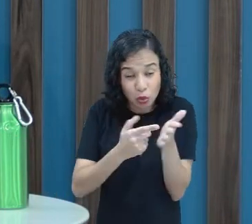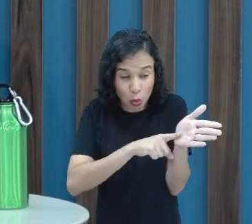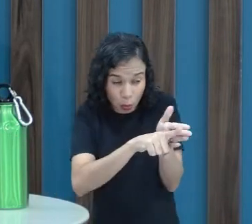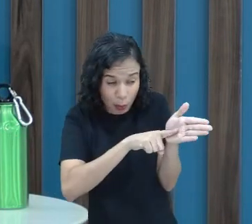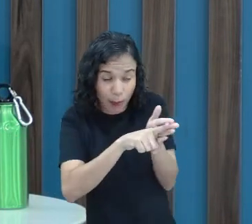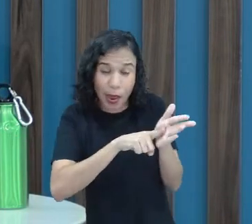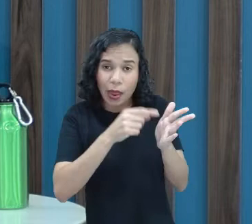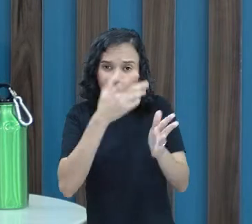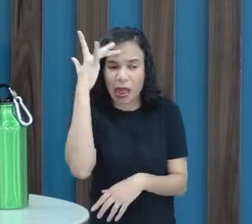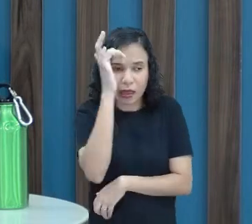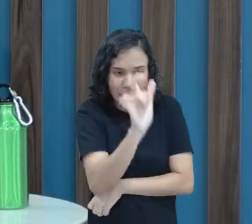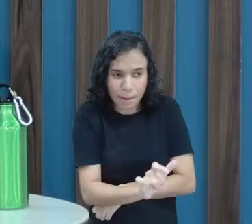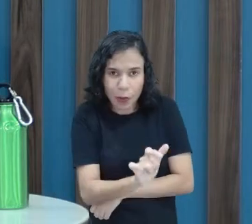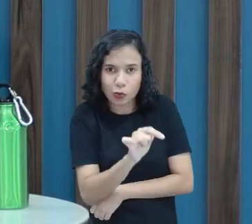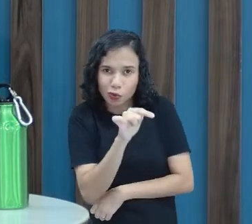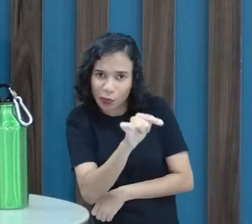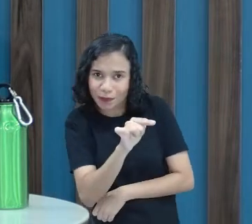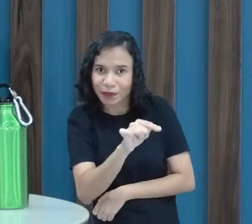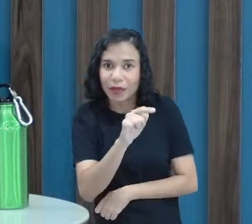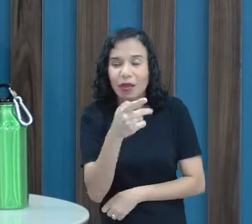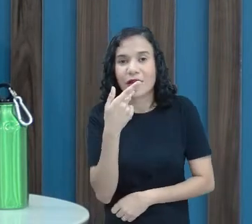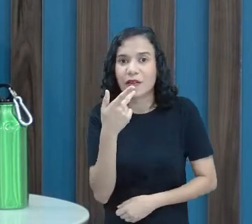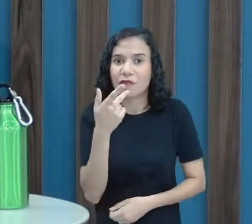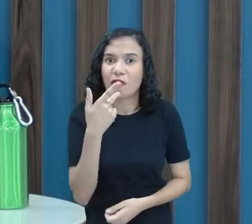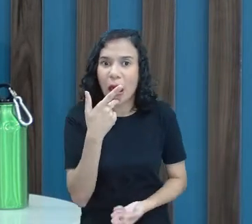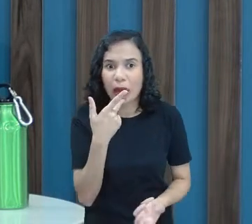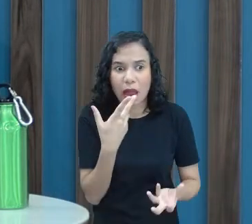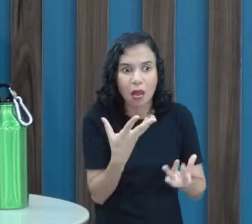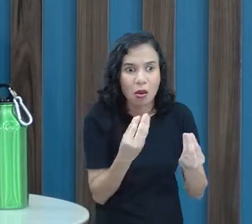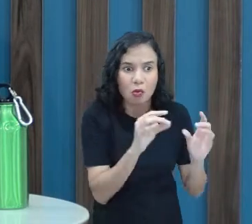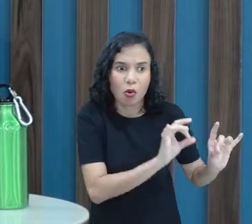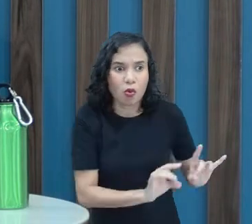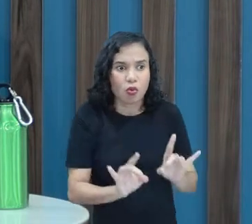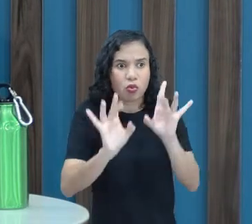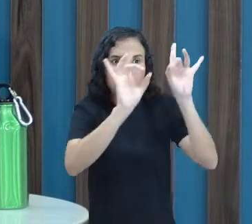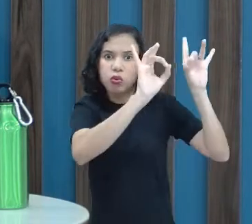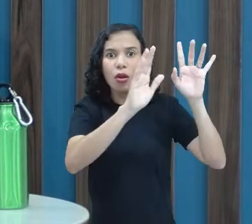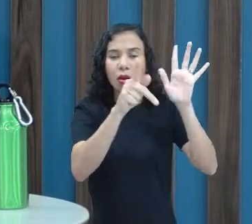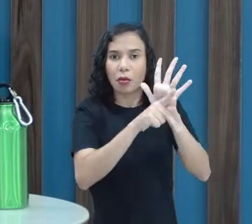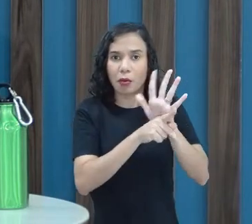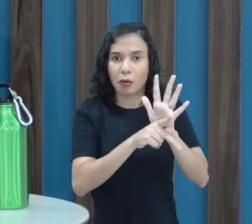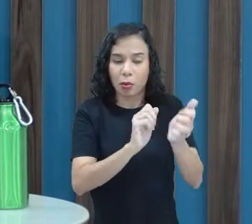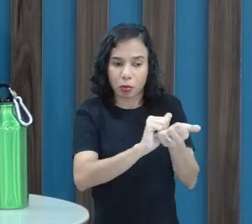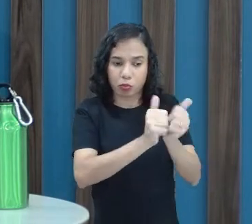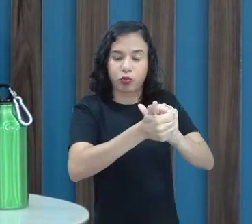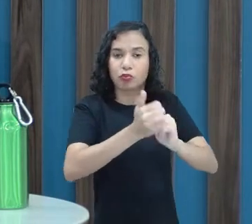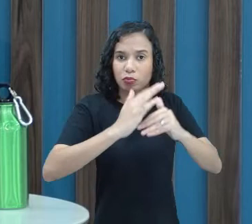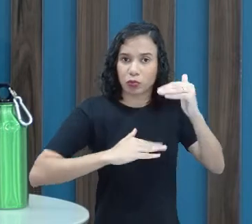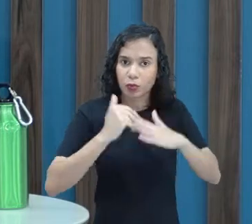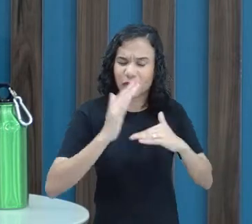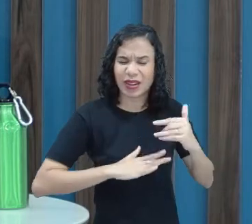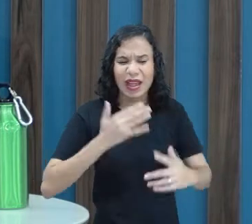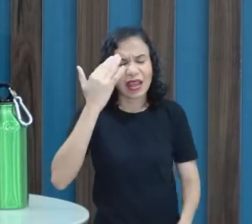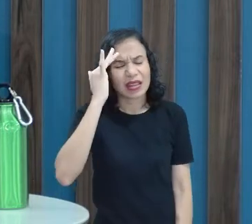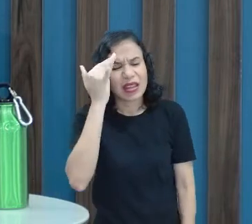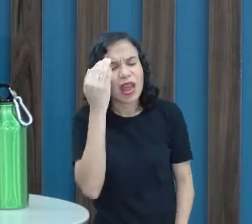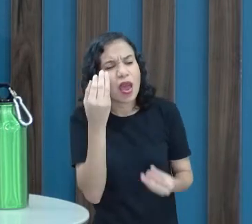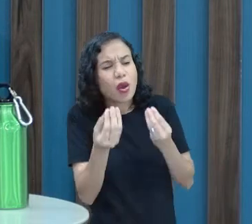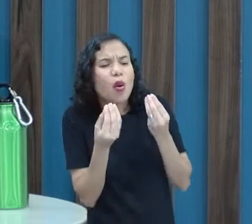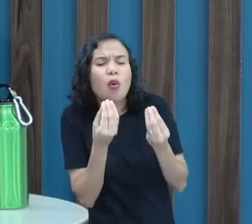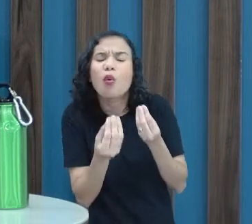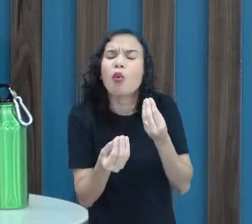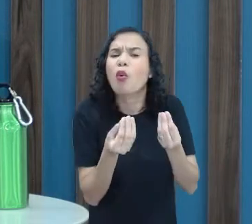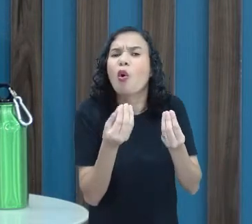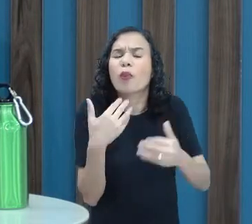com essas pessoas, né, que eles chamam de superatletas, que fazem com que entender como é que esse